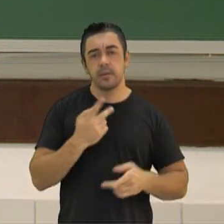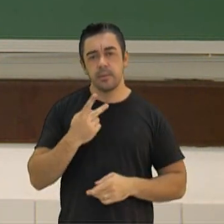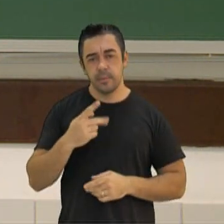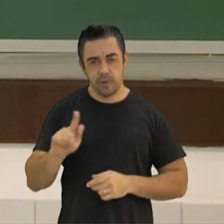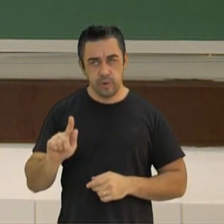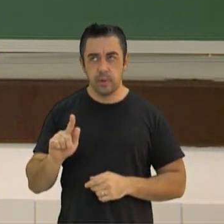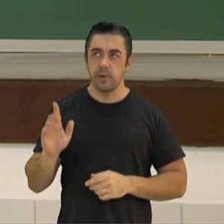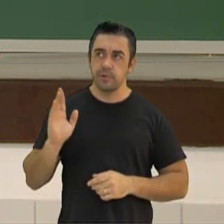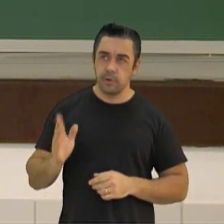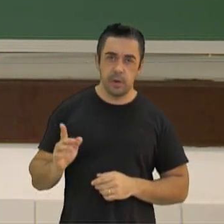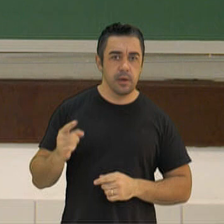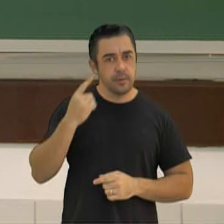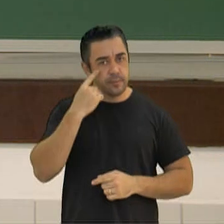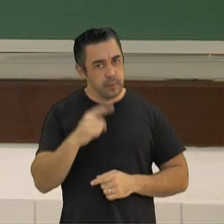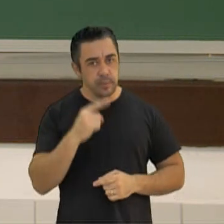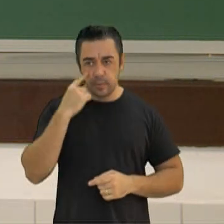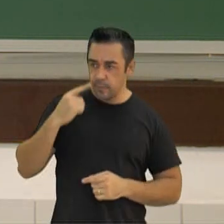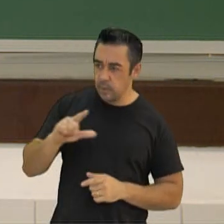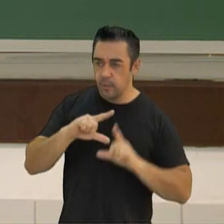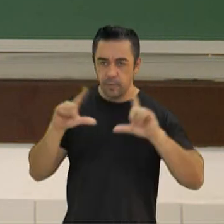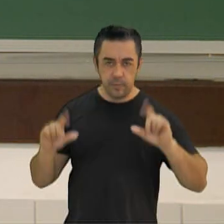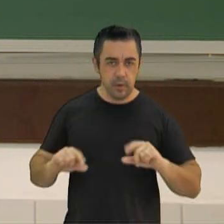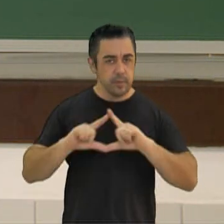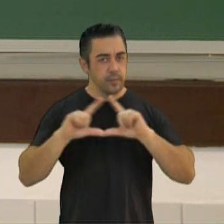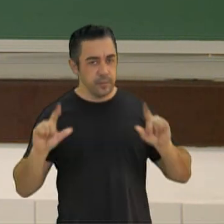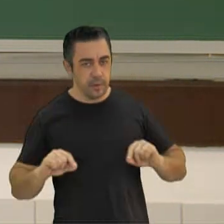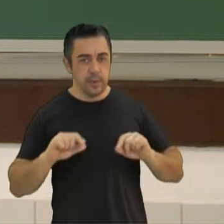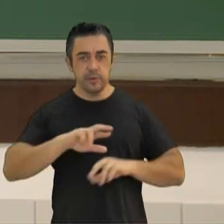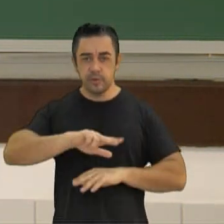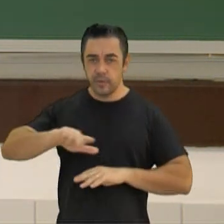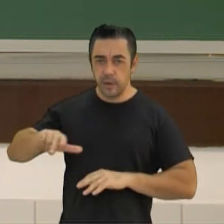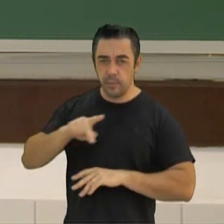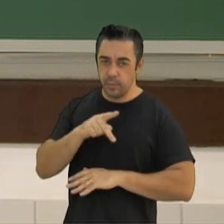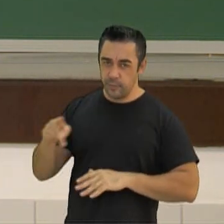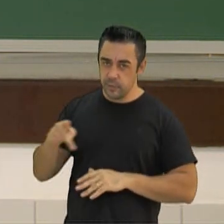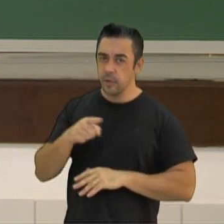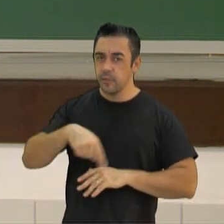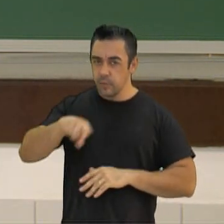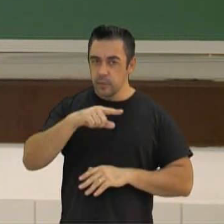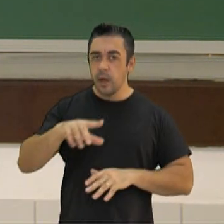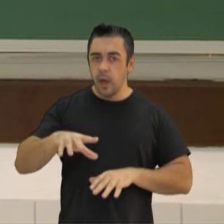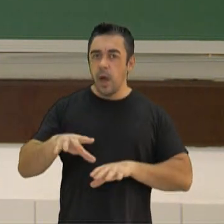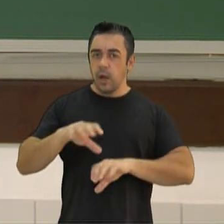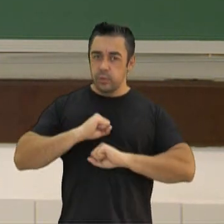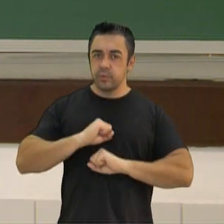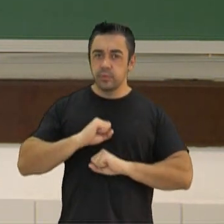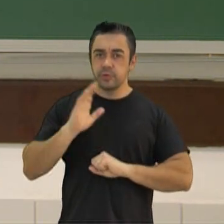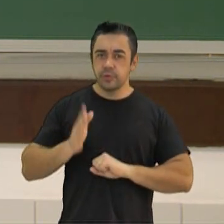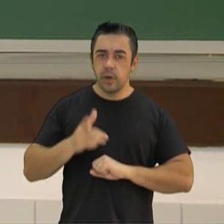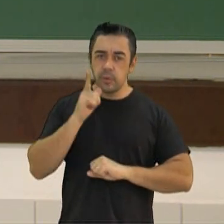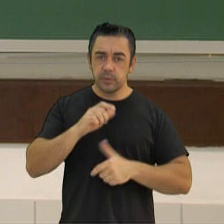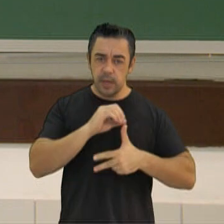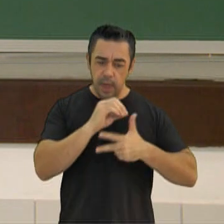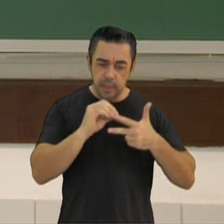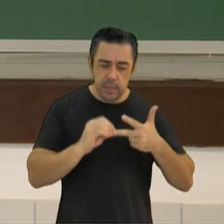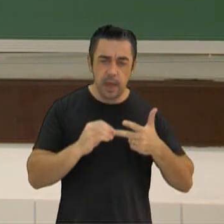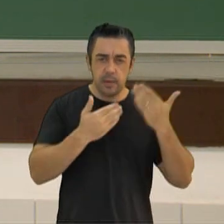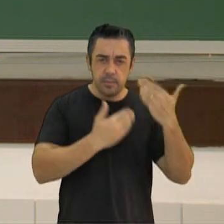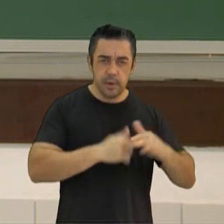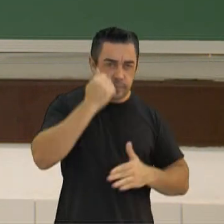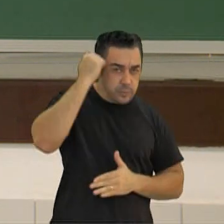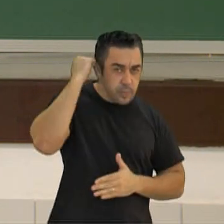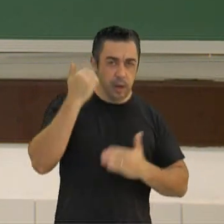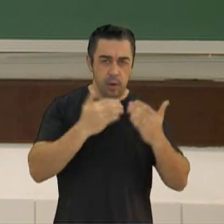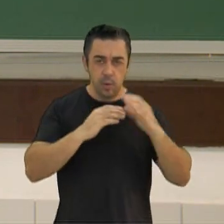formas, de trás para frente, de frente para trás, com vários professores diferentes, então acho que você já tem bagagem suficiente para o Enem, para o vestibular, para a vida, para o